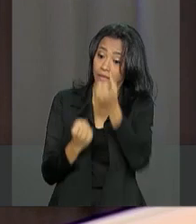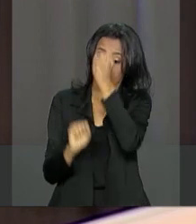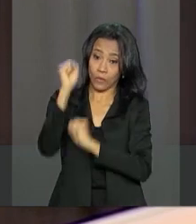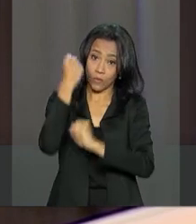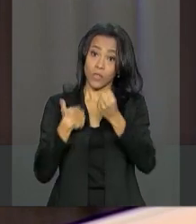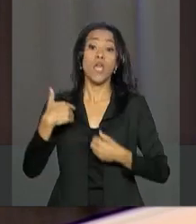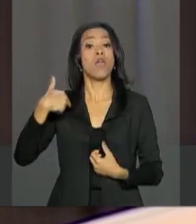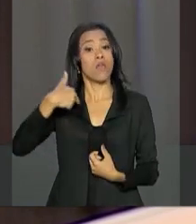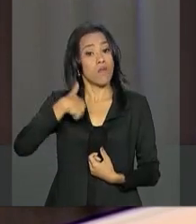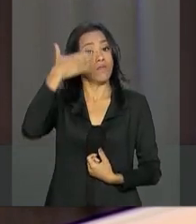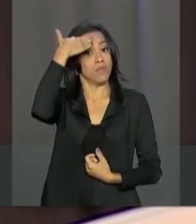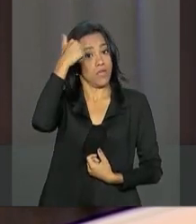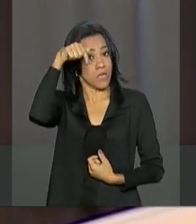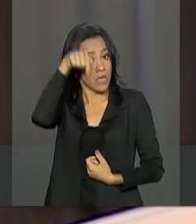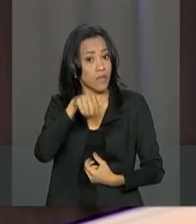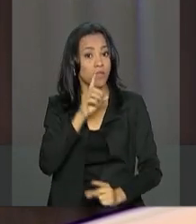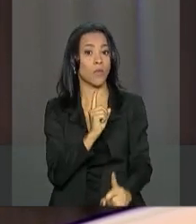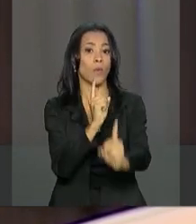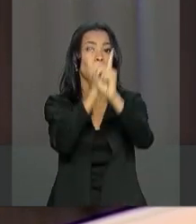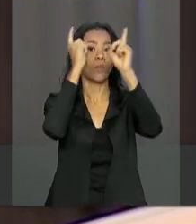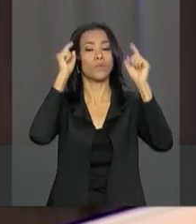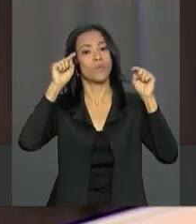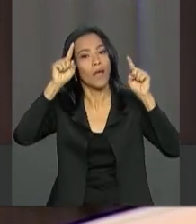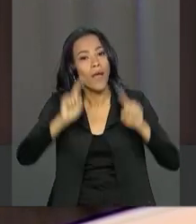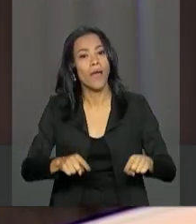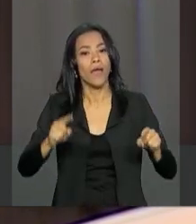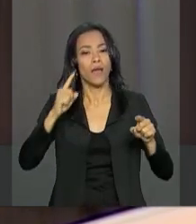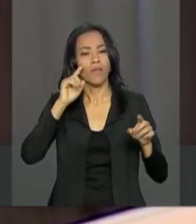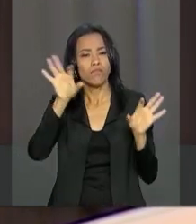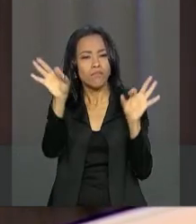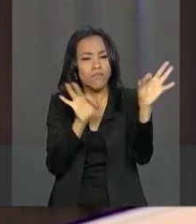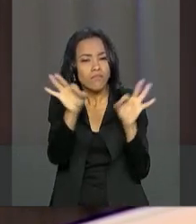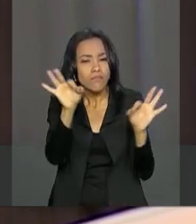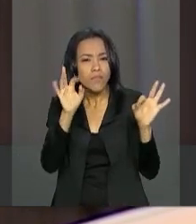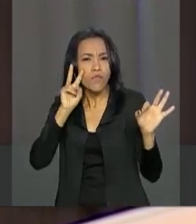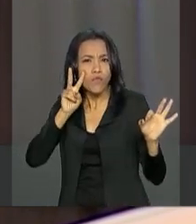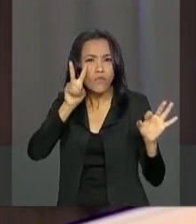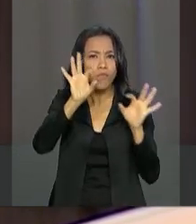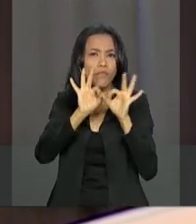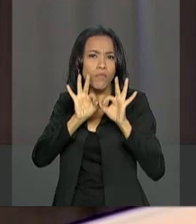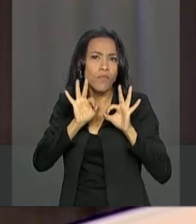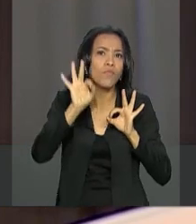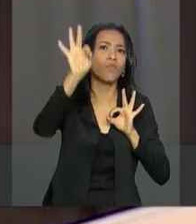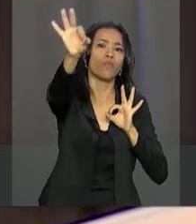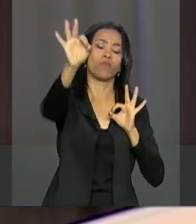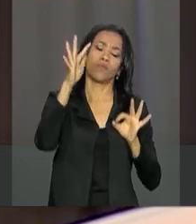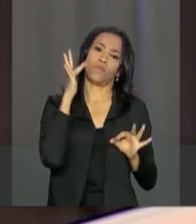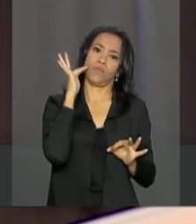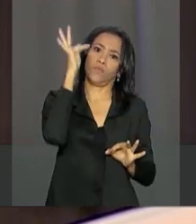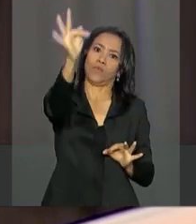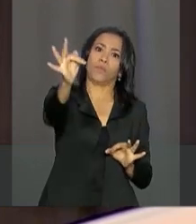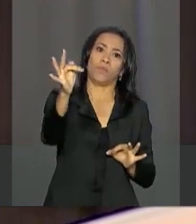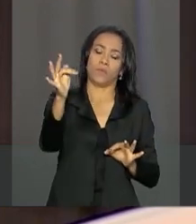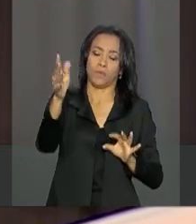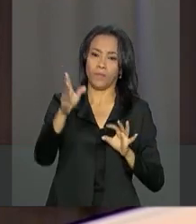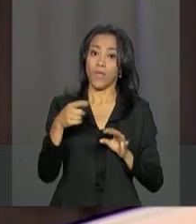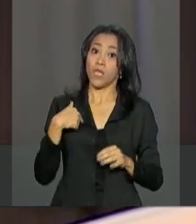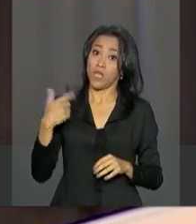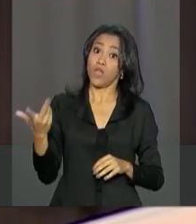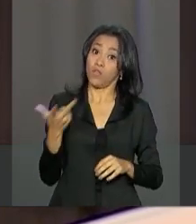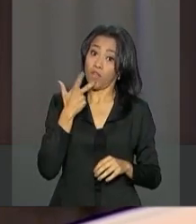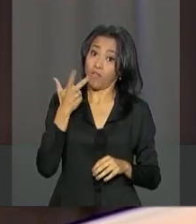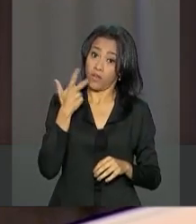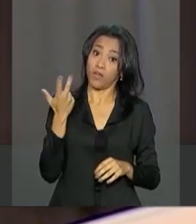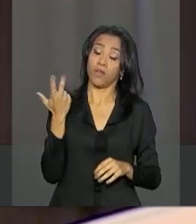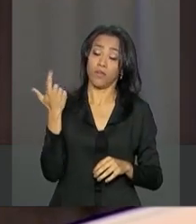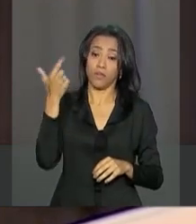encontro é com os olhos postos no futuro. E aqui eu registro um fato que já foi realçado pelo Robson e pelo